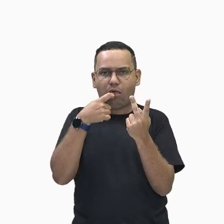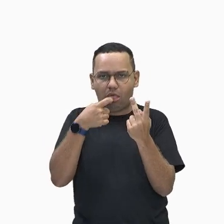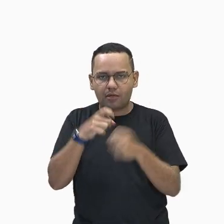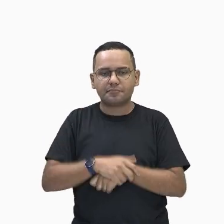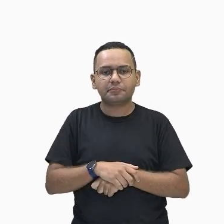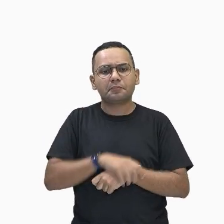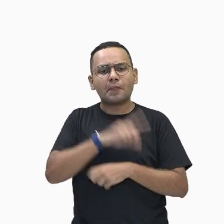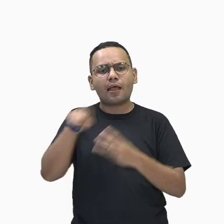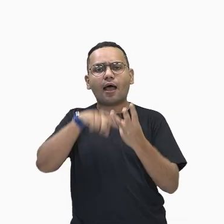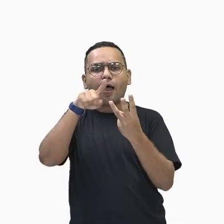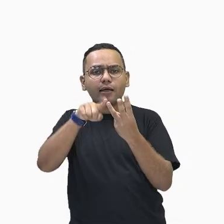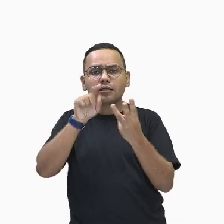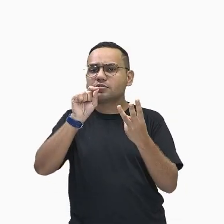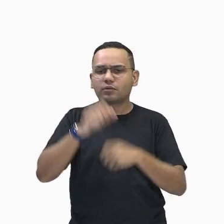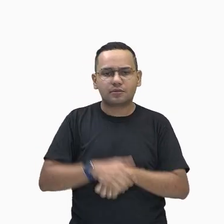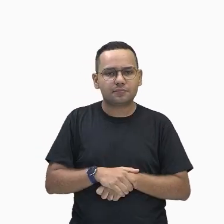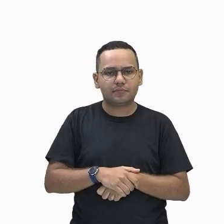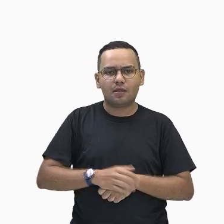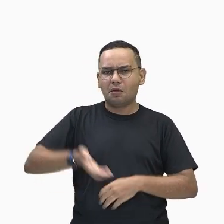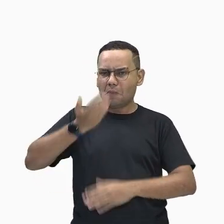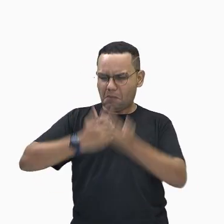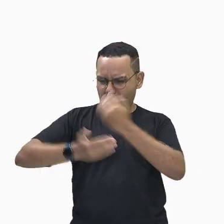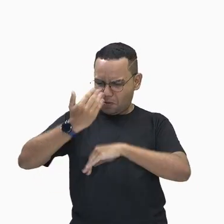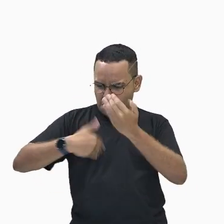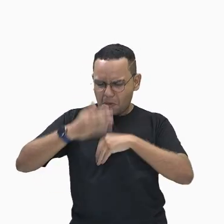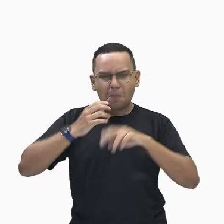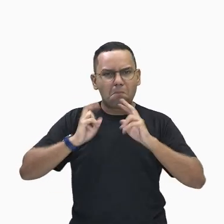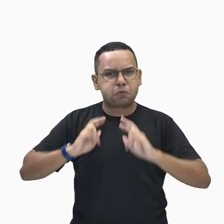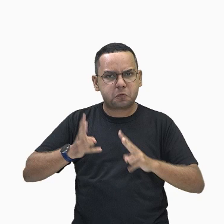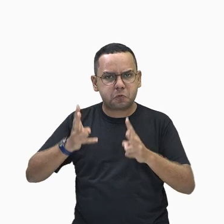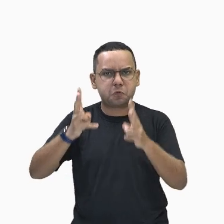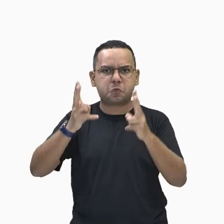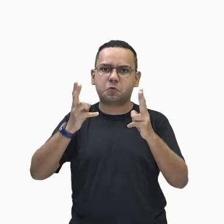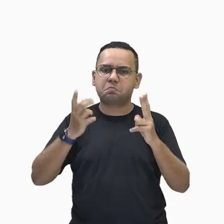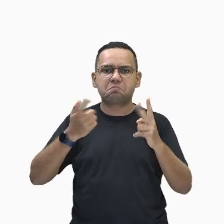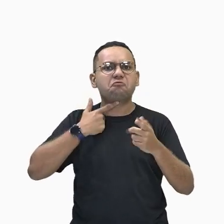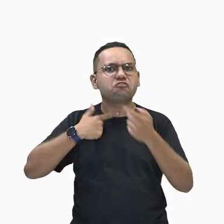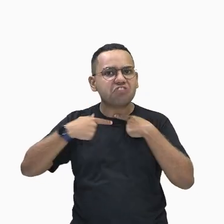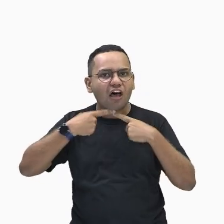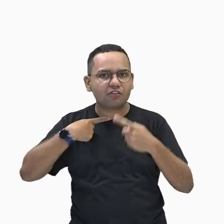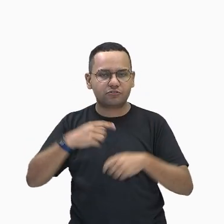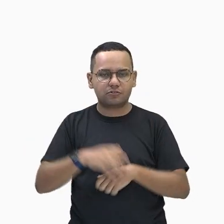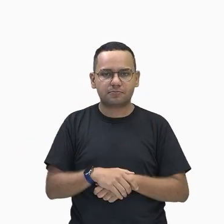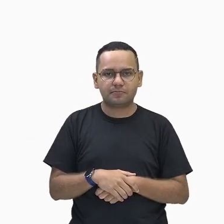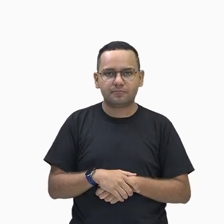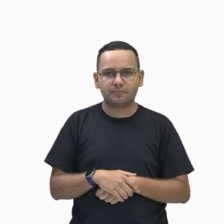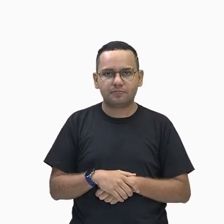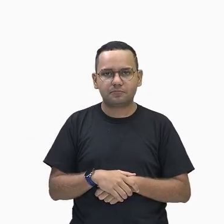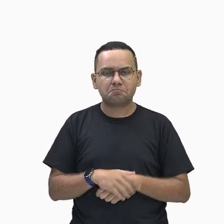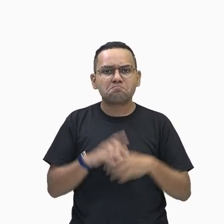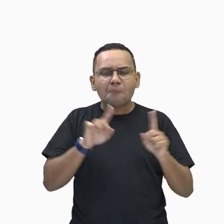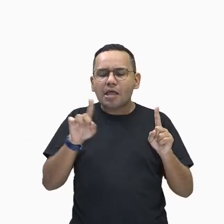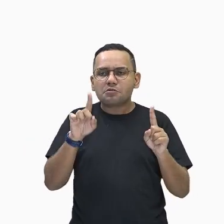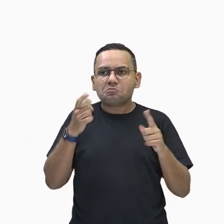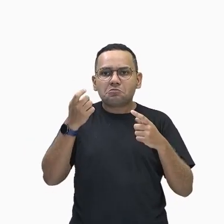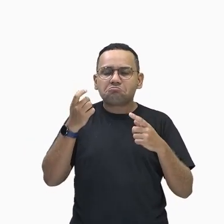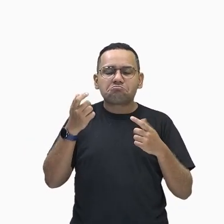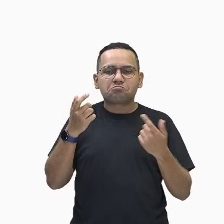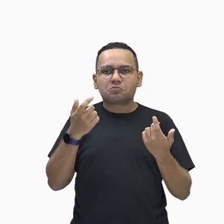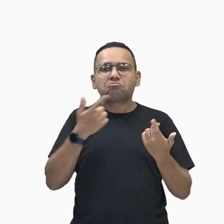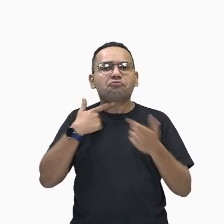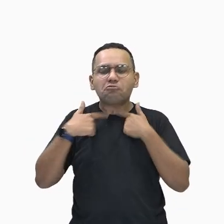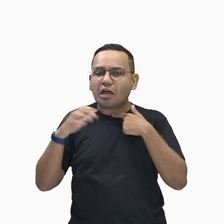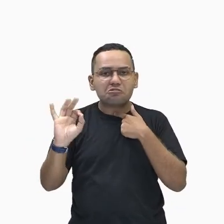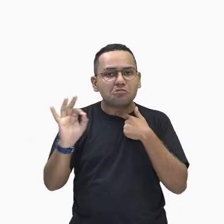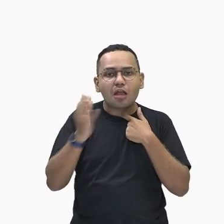comer em grandes quantidades e muito rápido mesmo quando não se está com fome Ah E aí